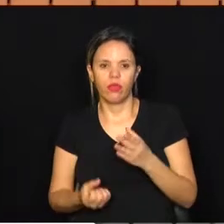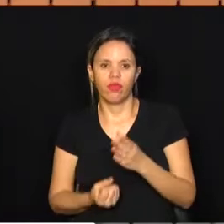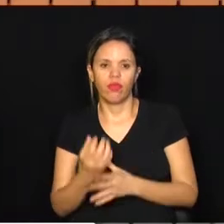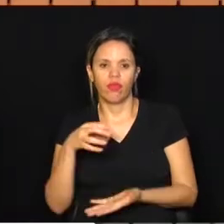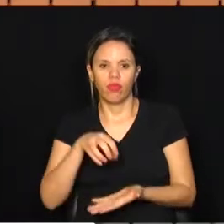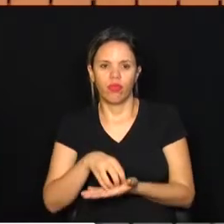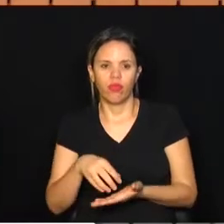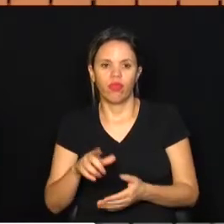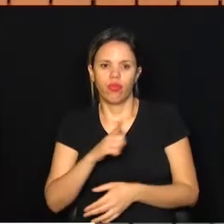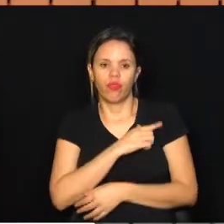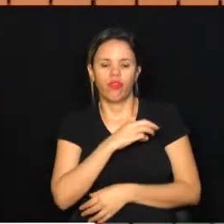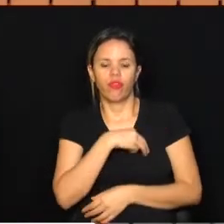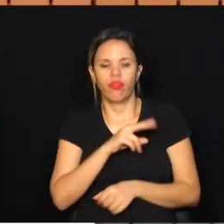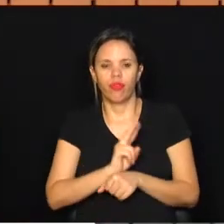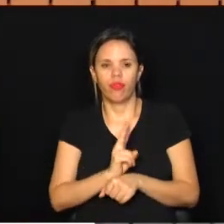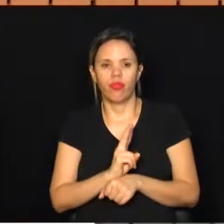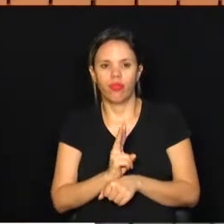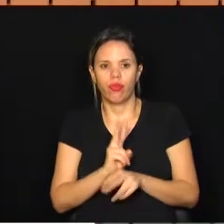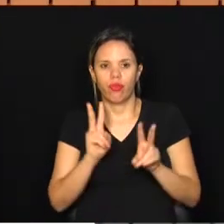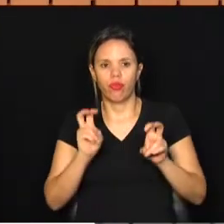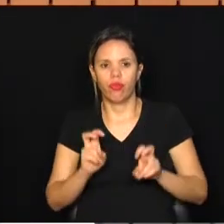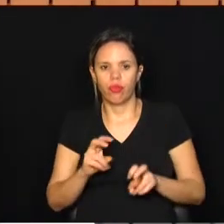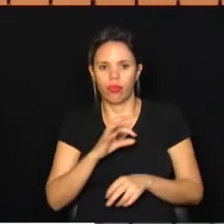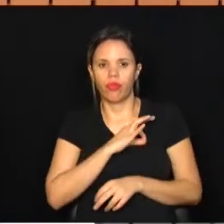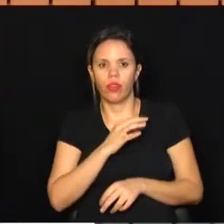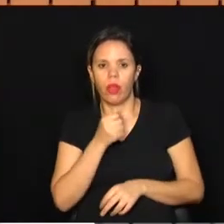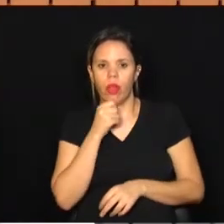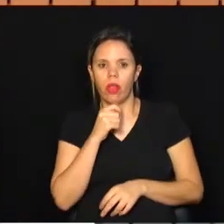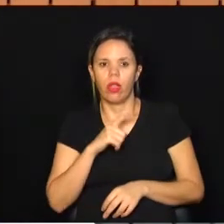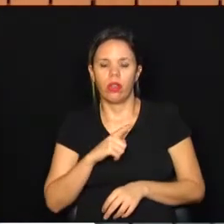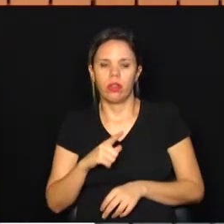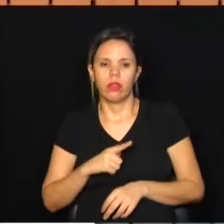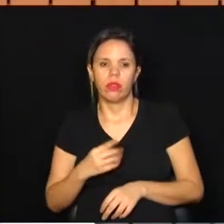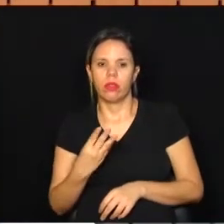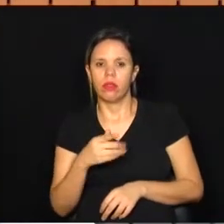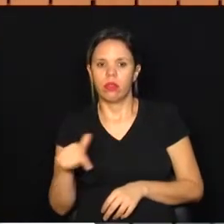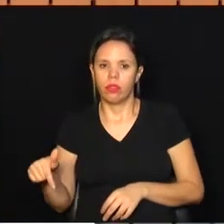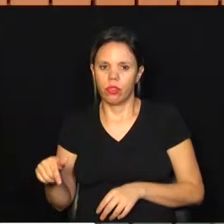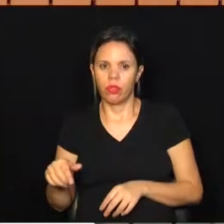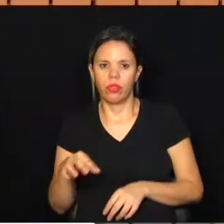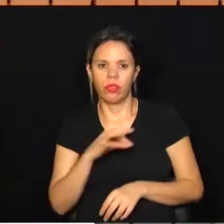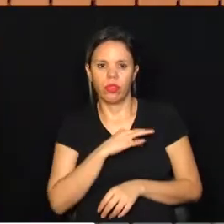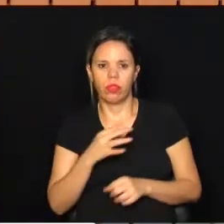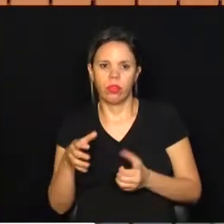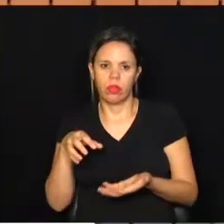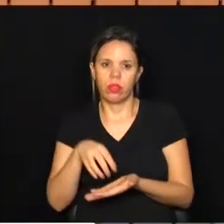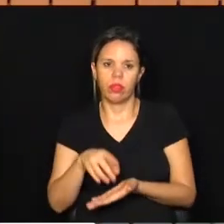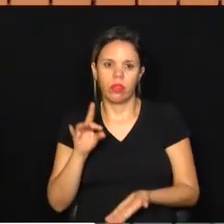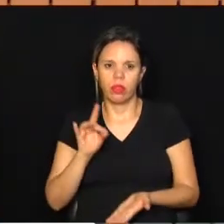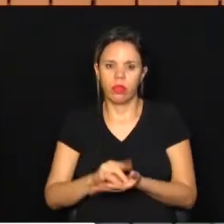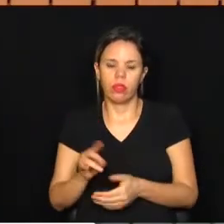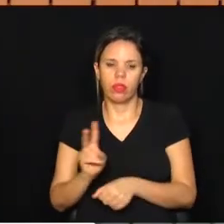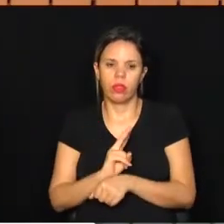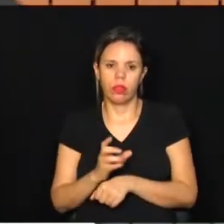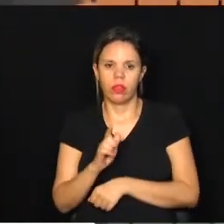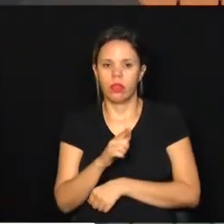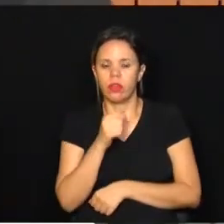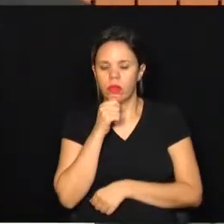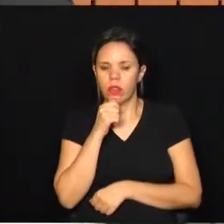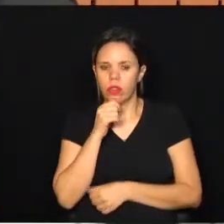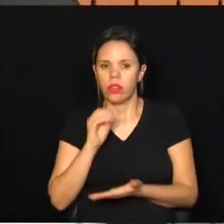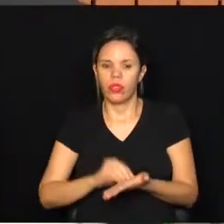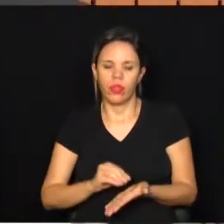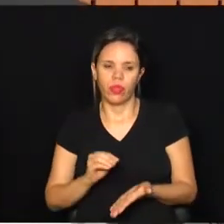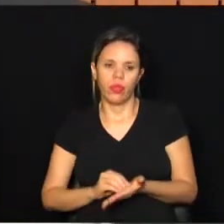Guarda Municipal. Tá certo? Em relação à Polícia Militar, a gente tem a 47ª Companhia, mas realmente a segurança no distrito ainda é muito